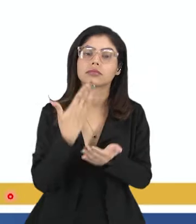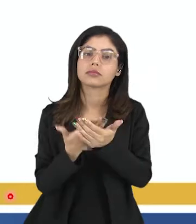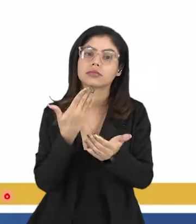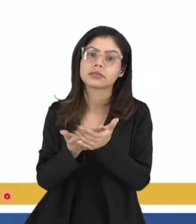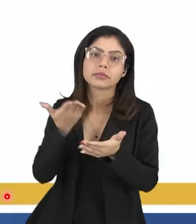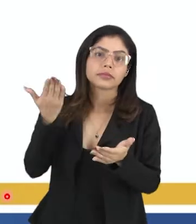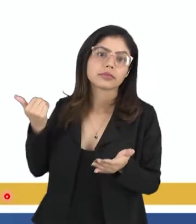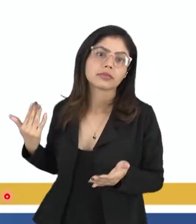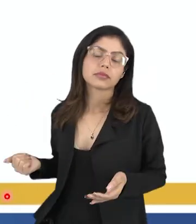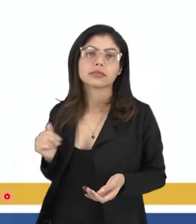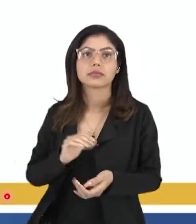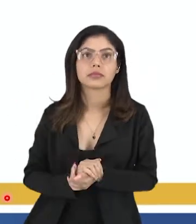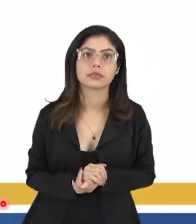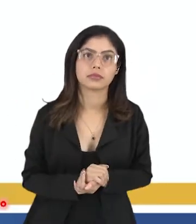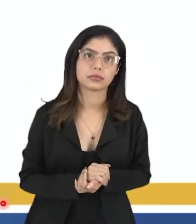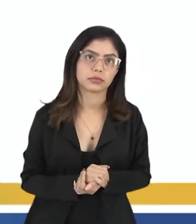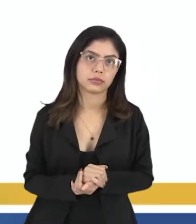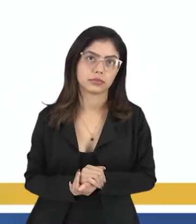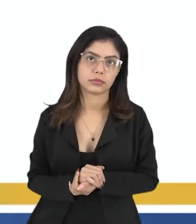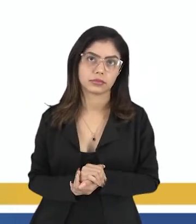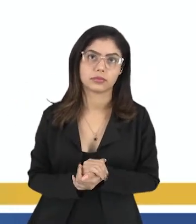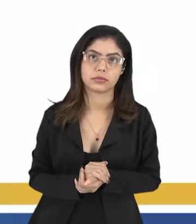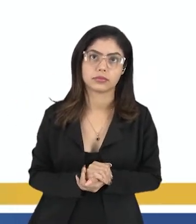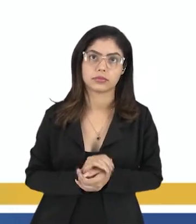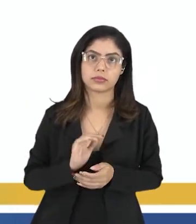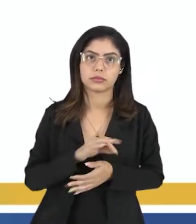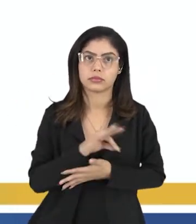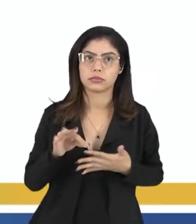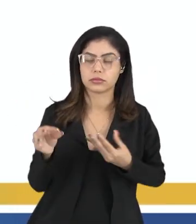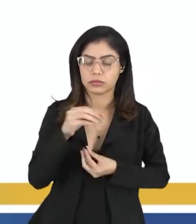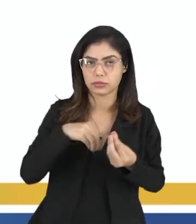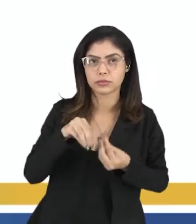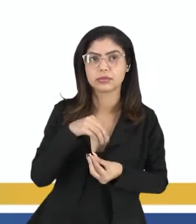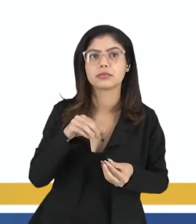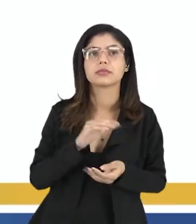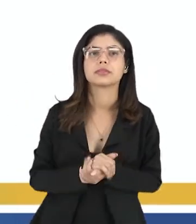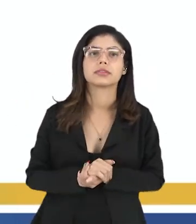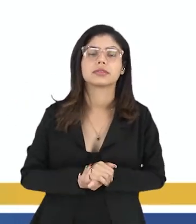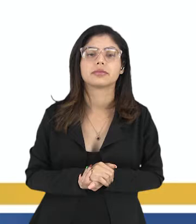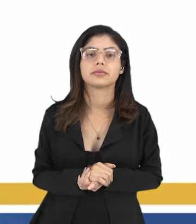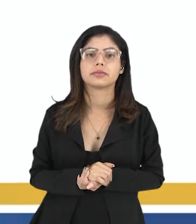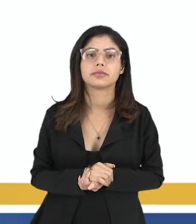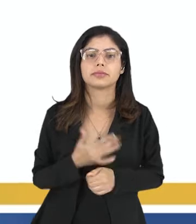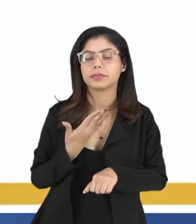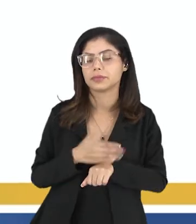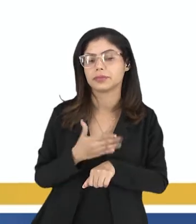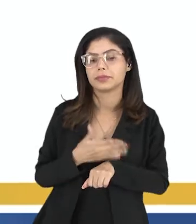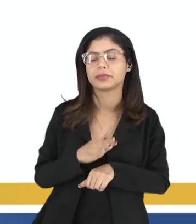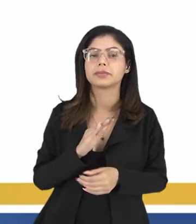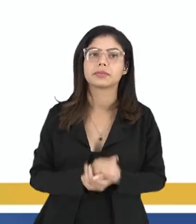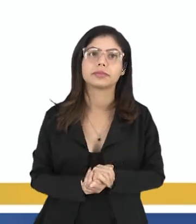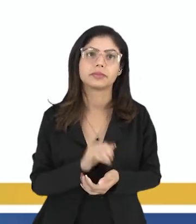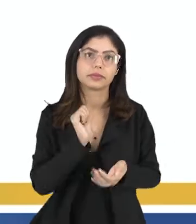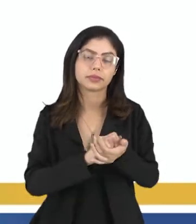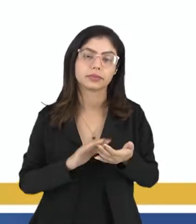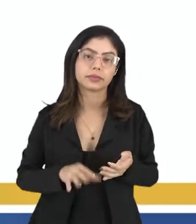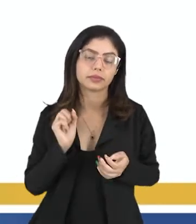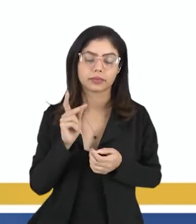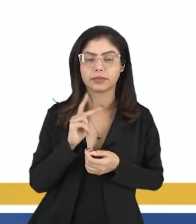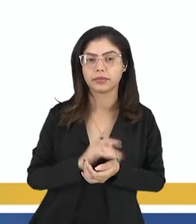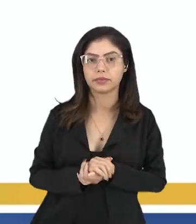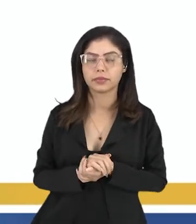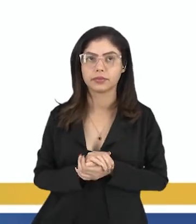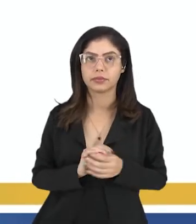passada, aprender e classificar os tipos de reações inorgânicas e praticar os conhecimentos nas atividades,